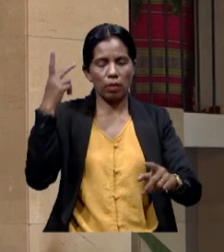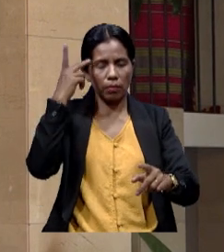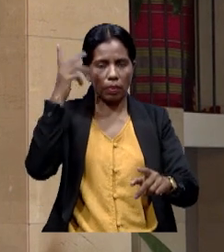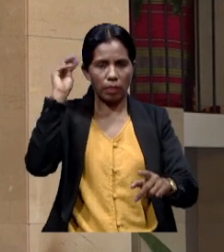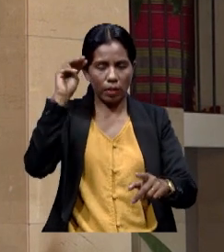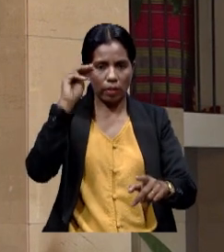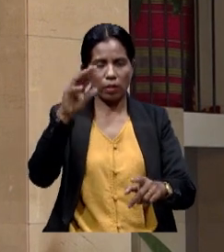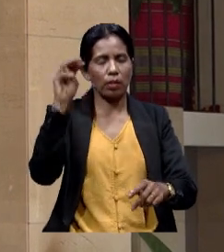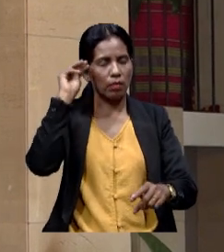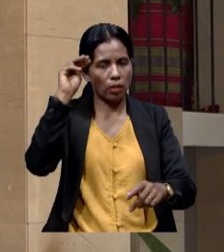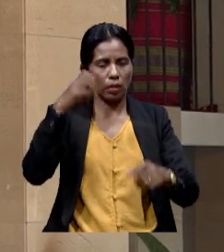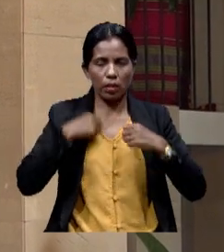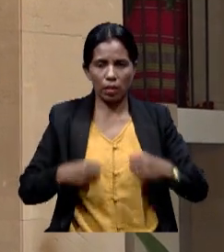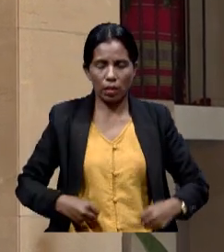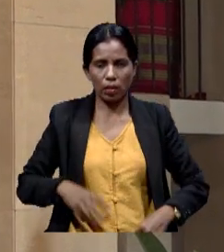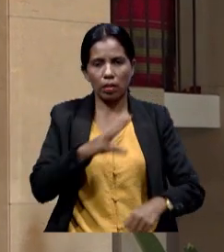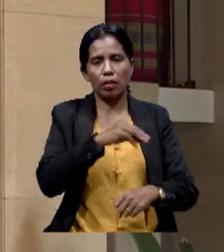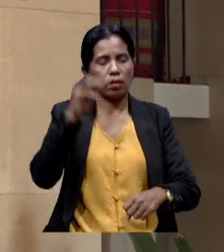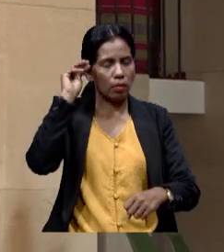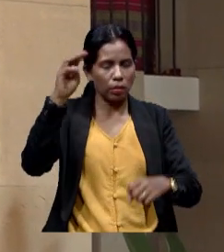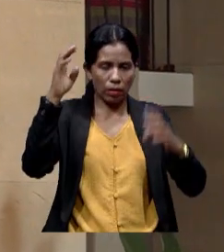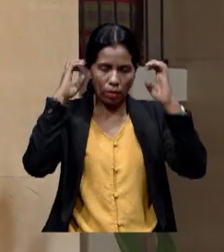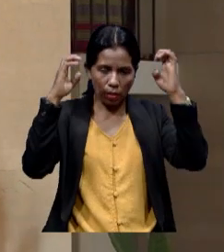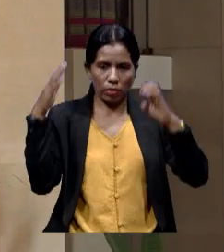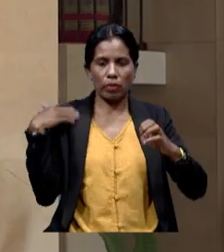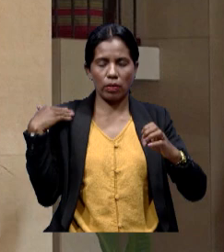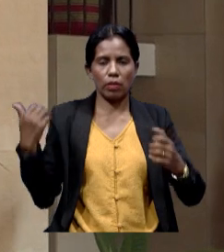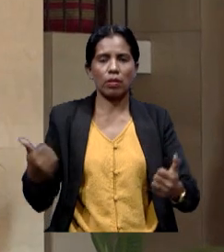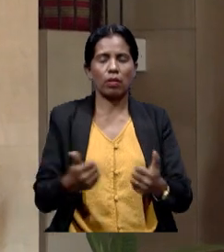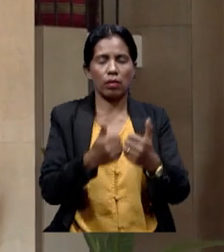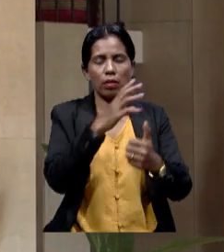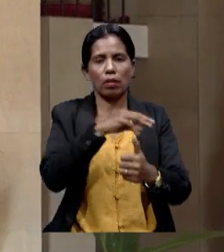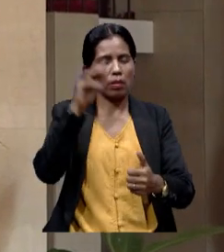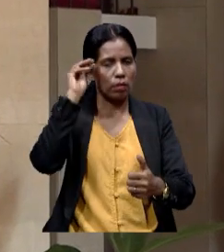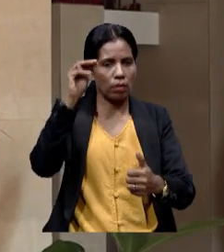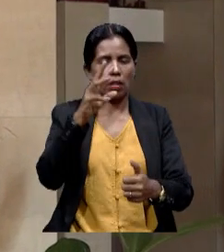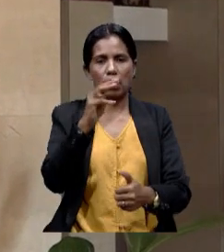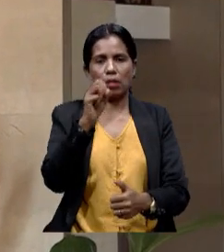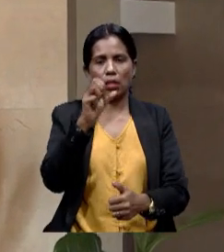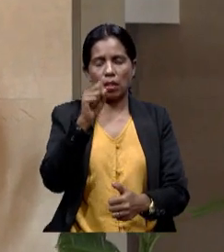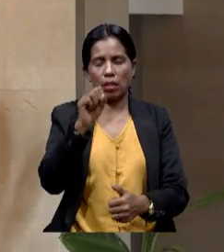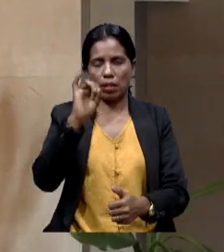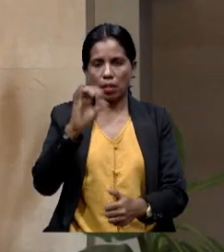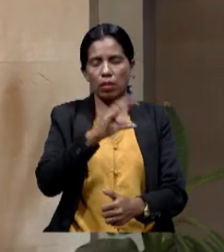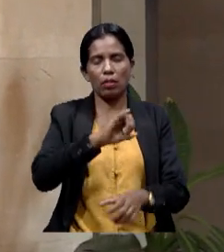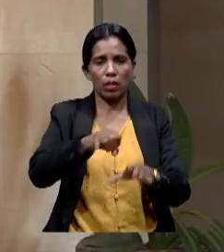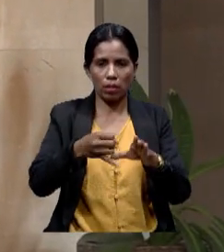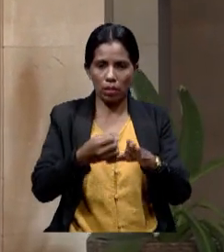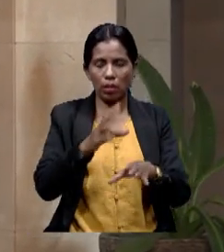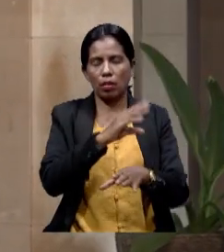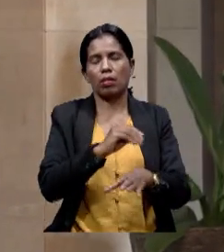Primeiro-Ministro, Ministra Saúde, Ministro Educação e Juventude no Desporto, Ministra Solidariedade Social no Inclusão,